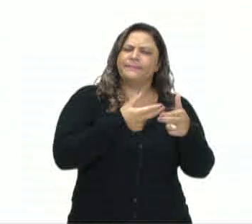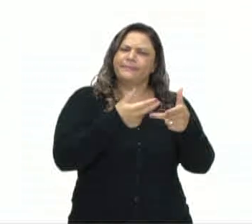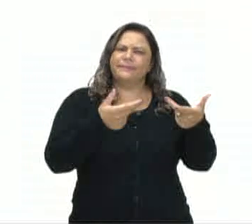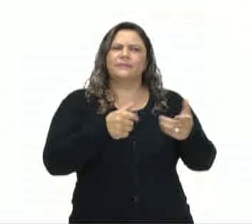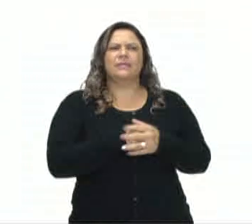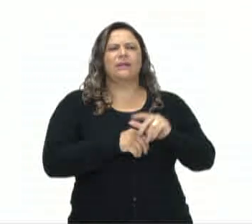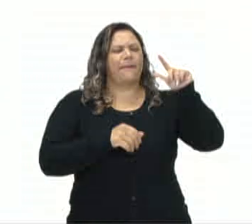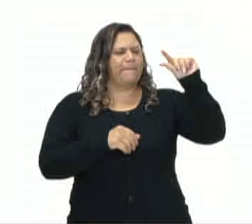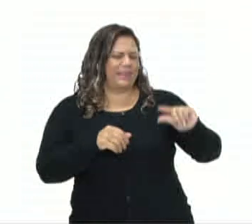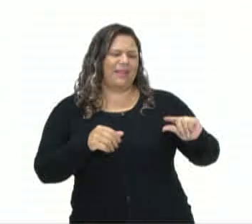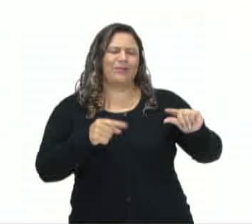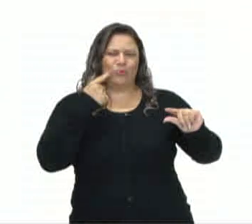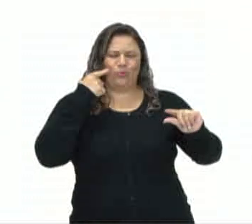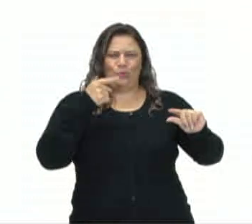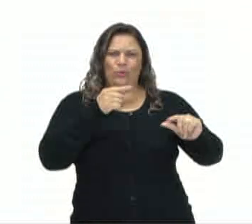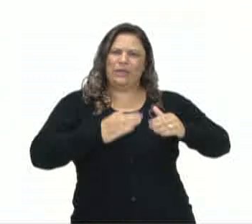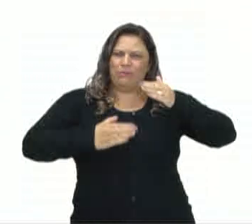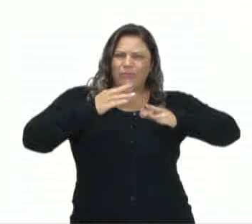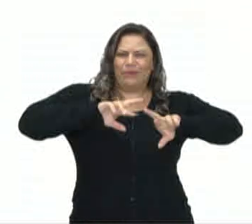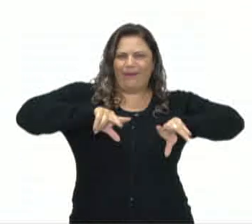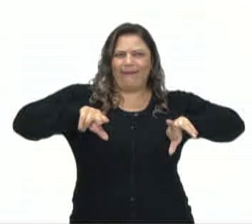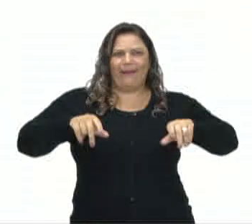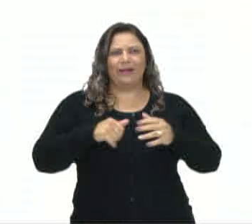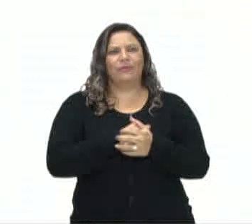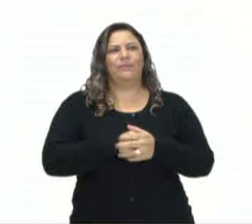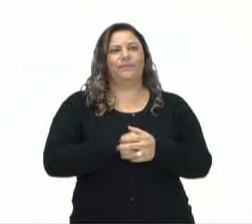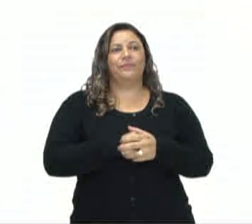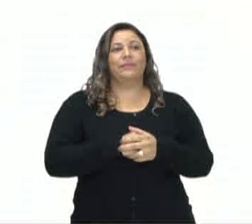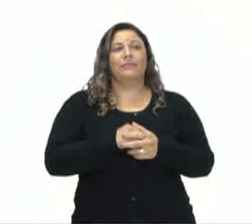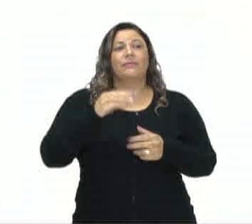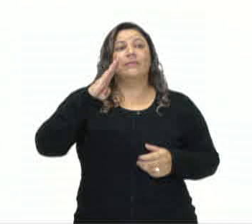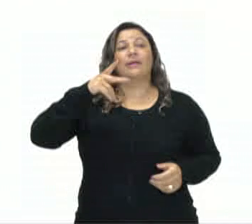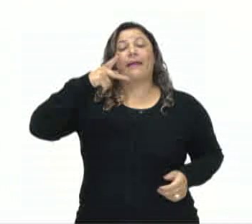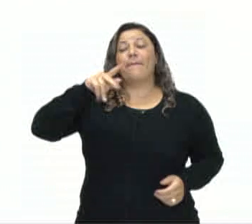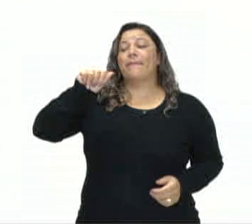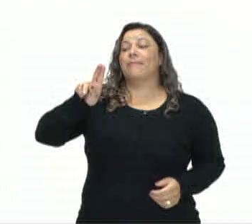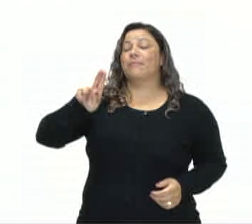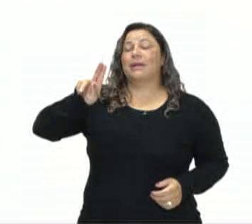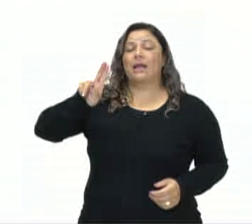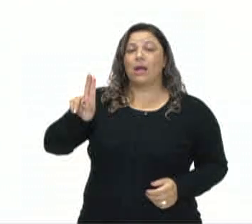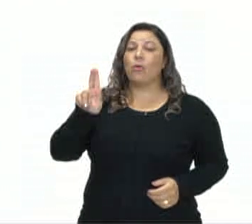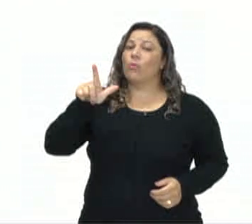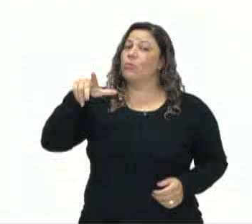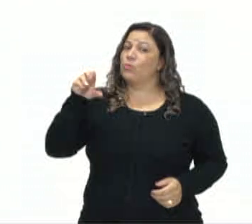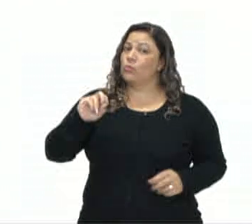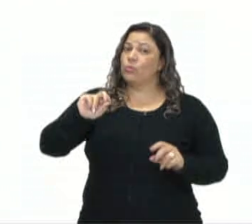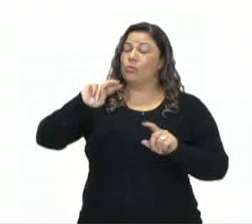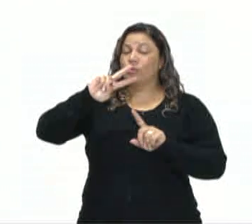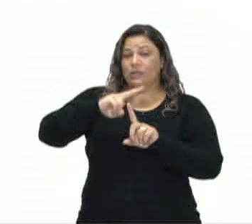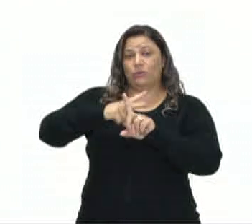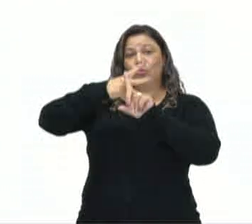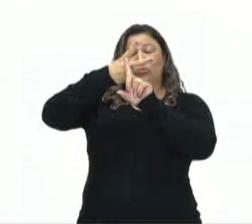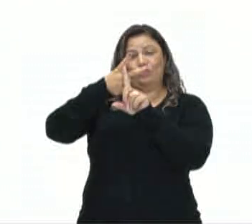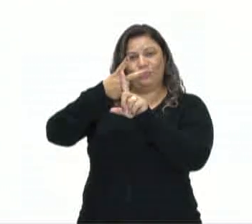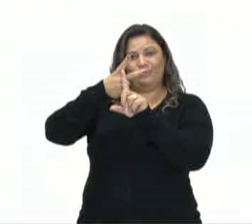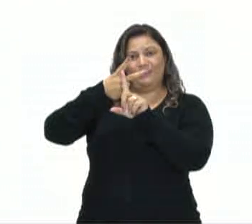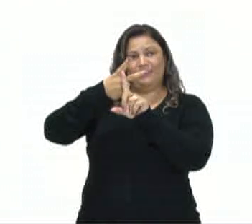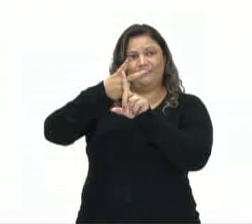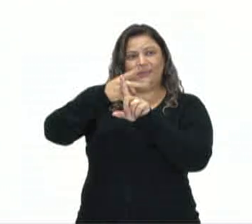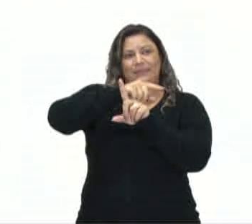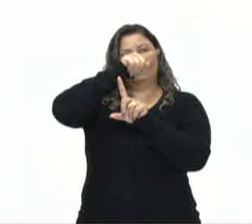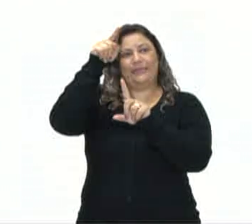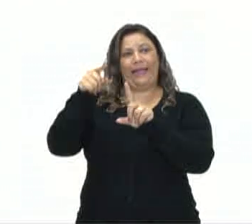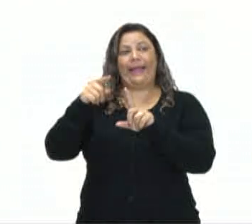da miniatura de José e Pedro tem o triplo de miniaturas de José. Sabendo que José tem